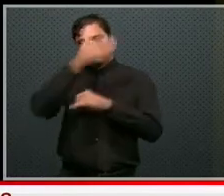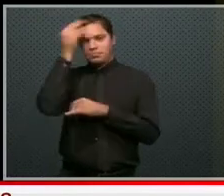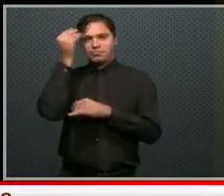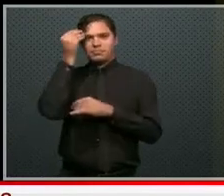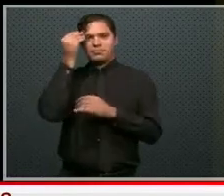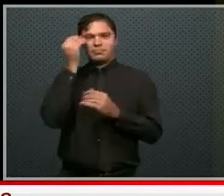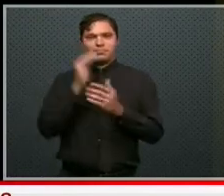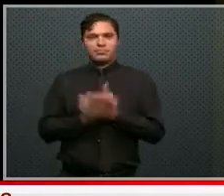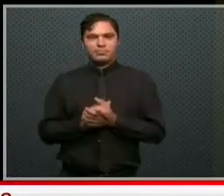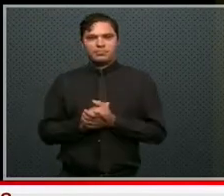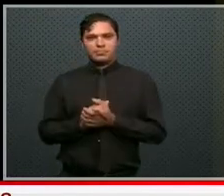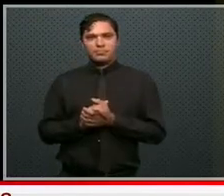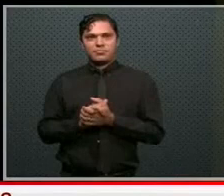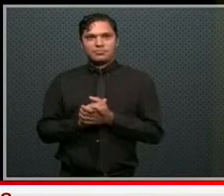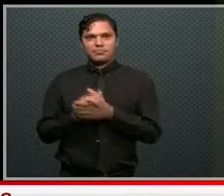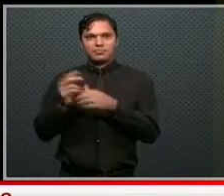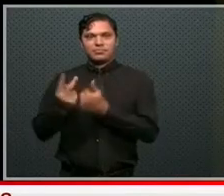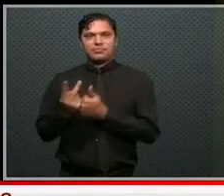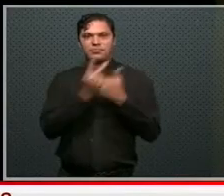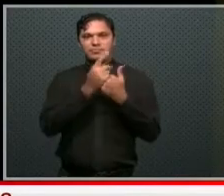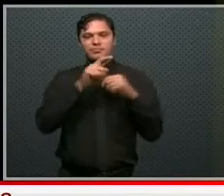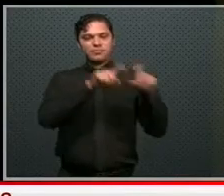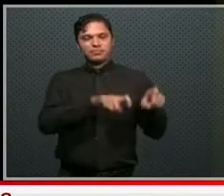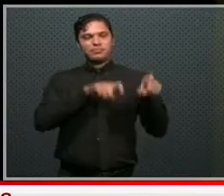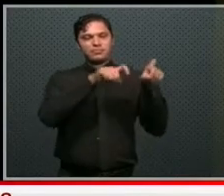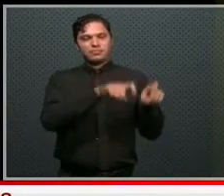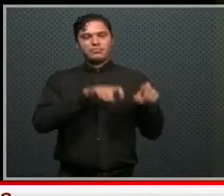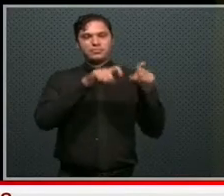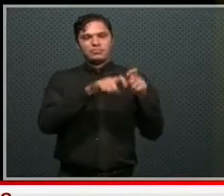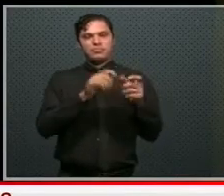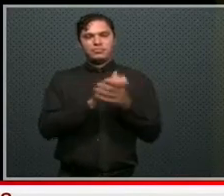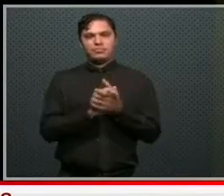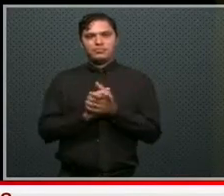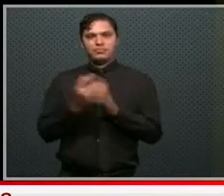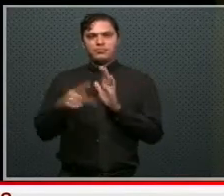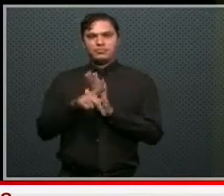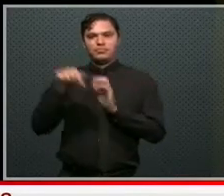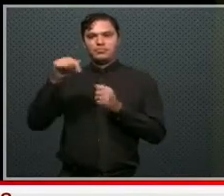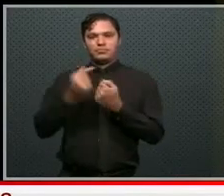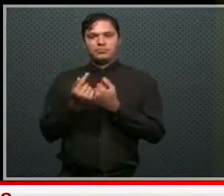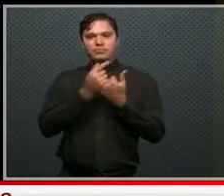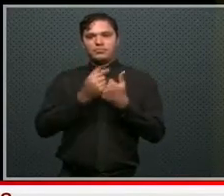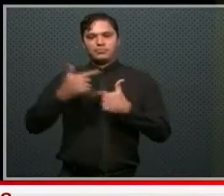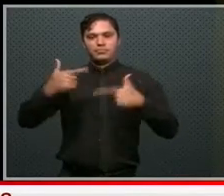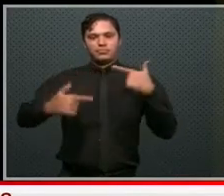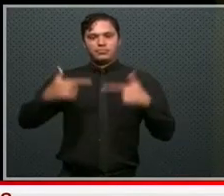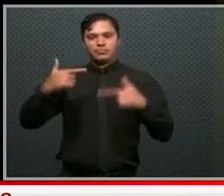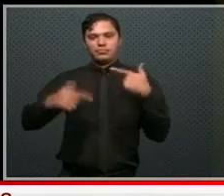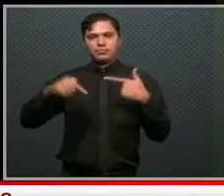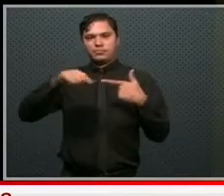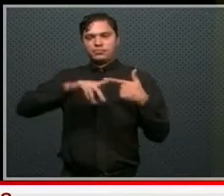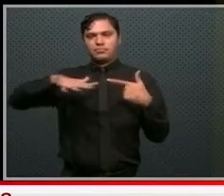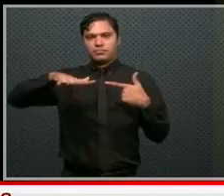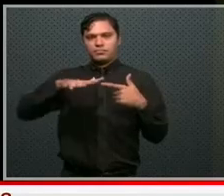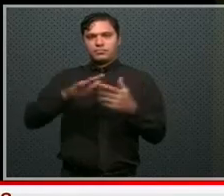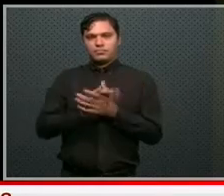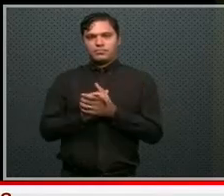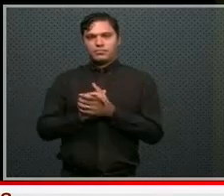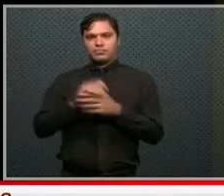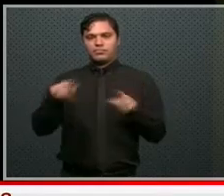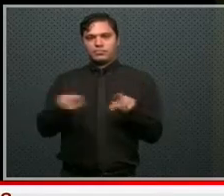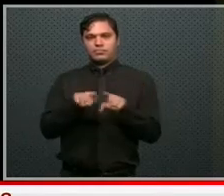que as promotorias agrárias passaram a existir né eu dourado do Carajás infelizmente mais recentemente em